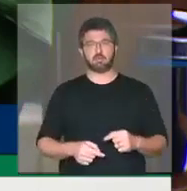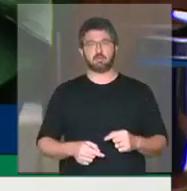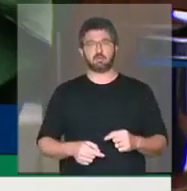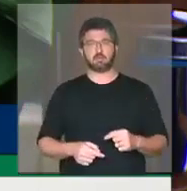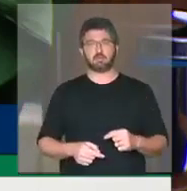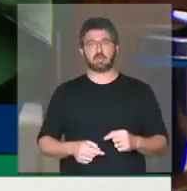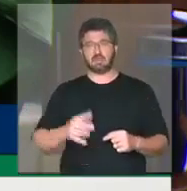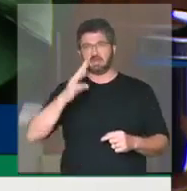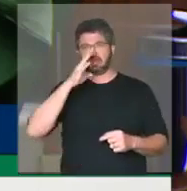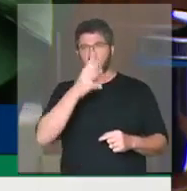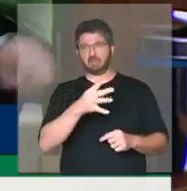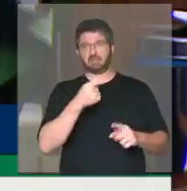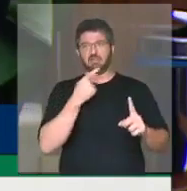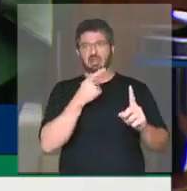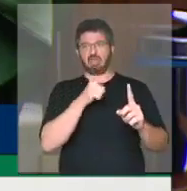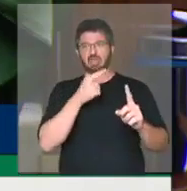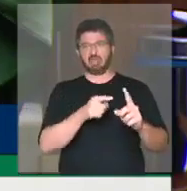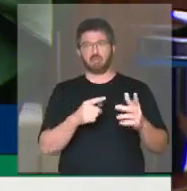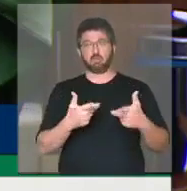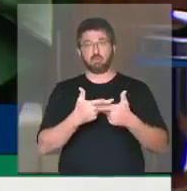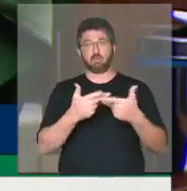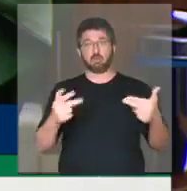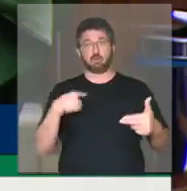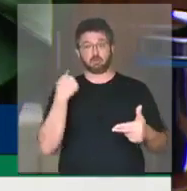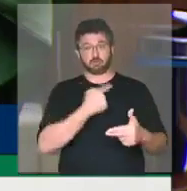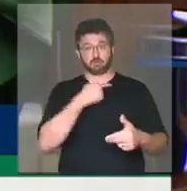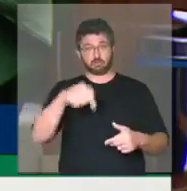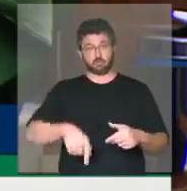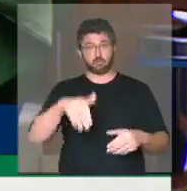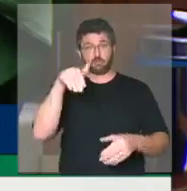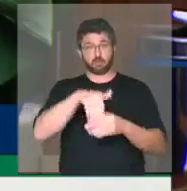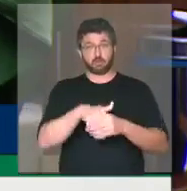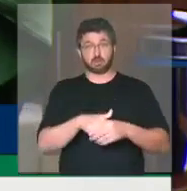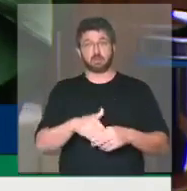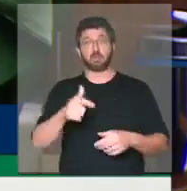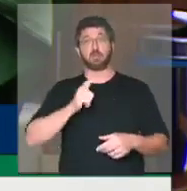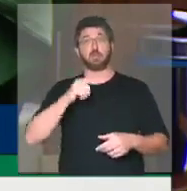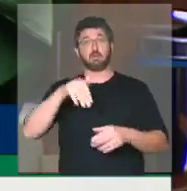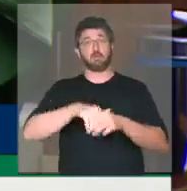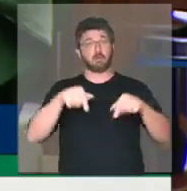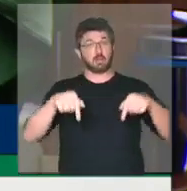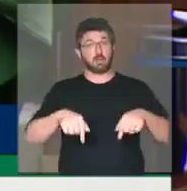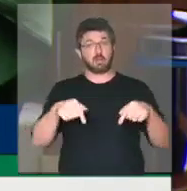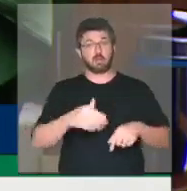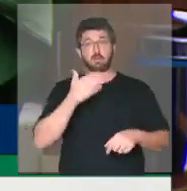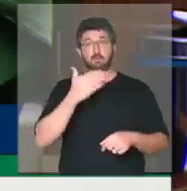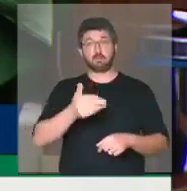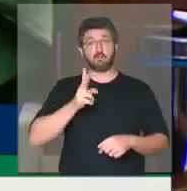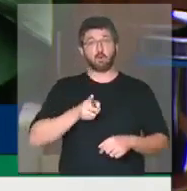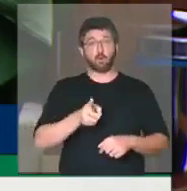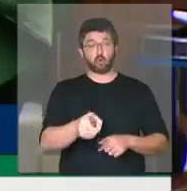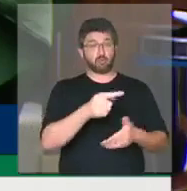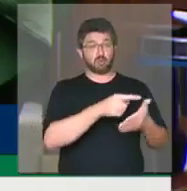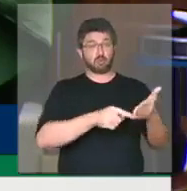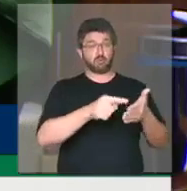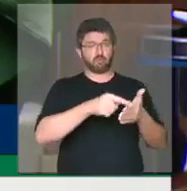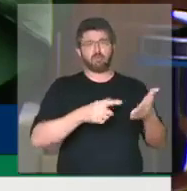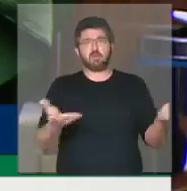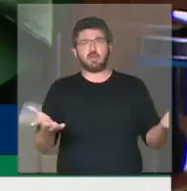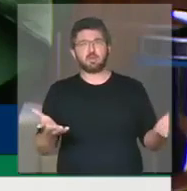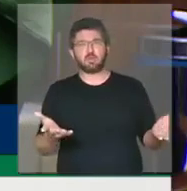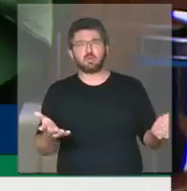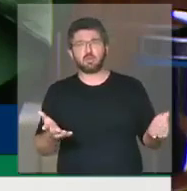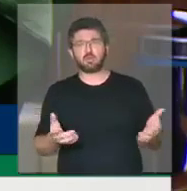de acusar de chantagistas numa matéria que estamos votando, e estamos votando aqui pela manutenção desse veto